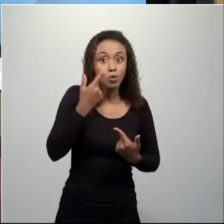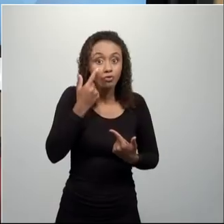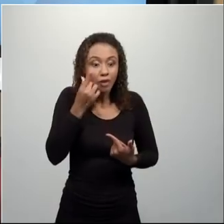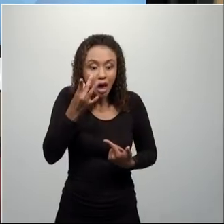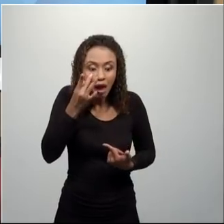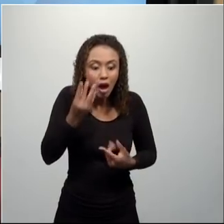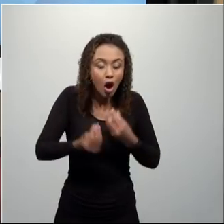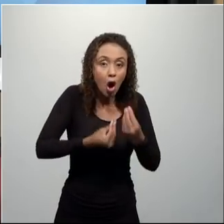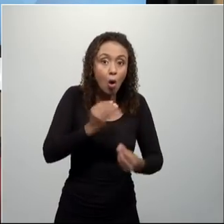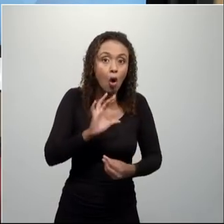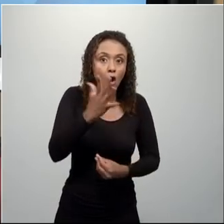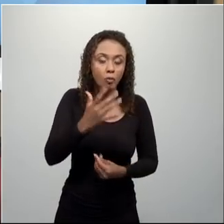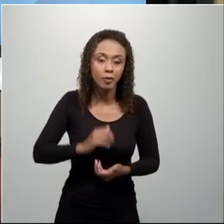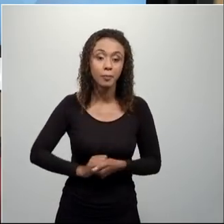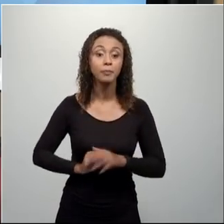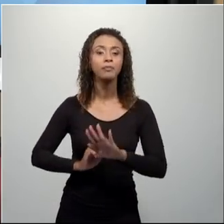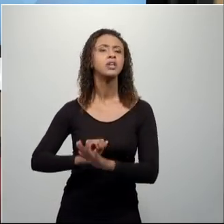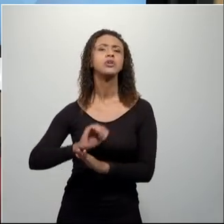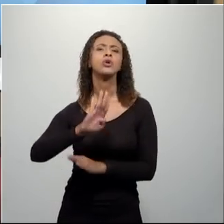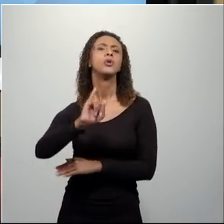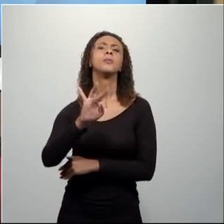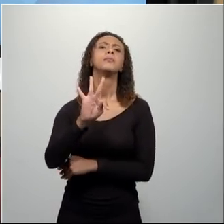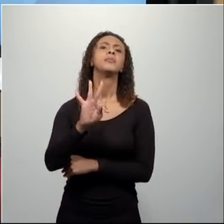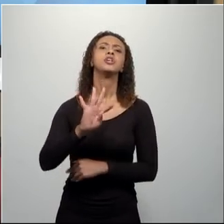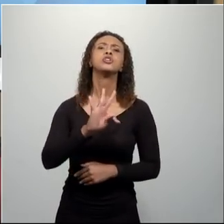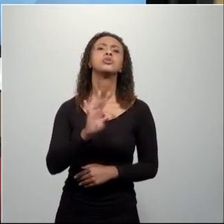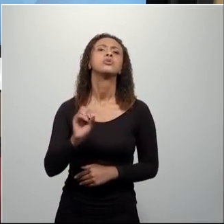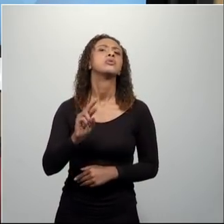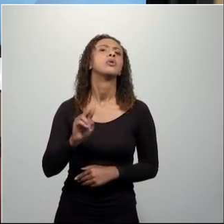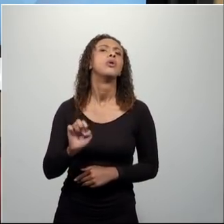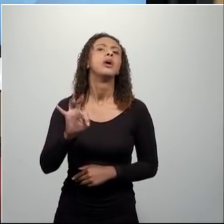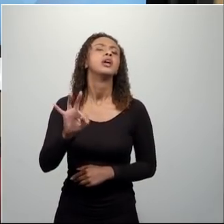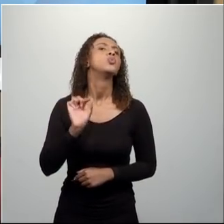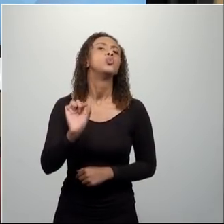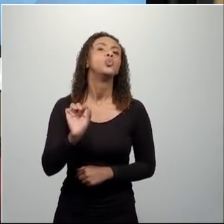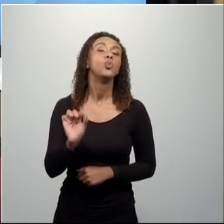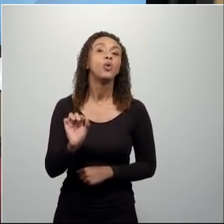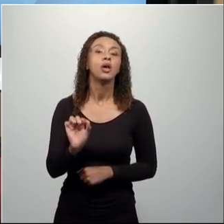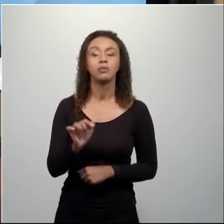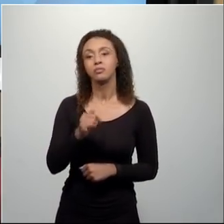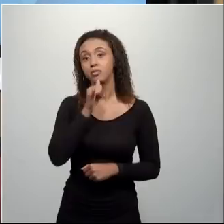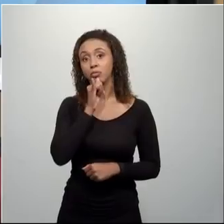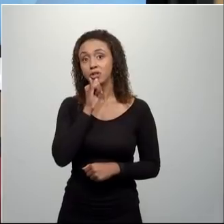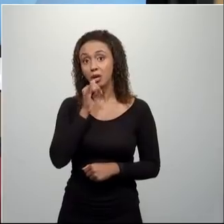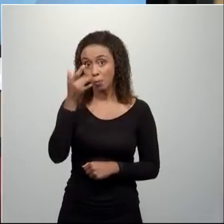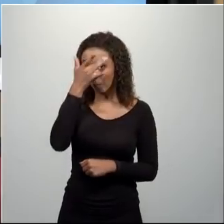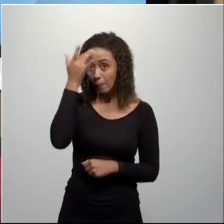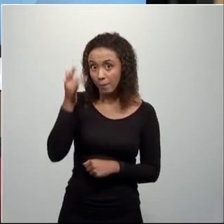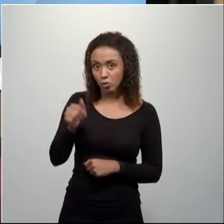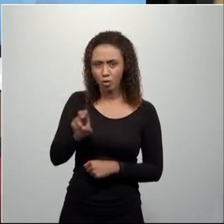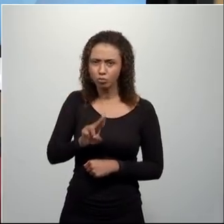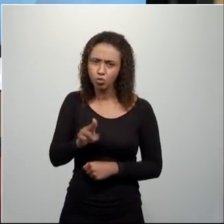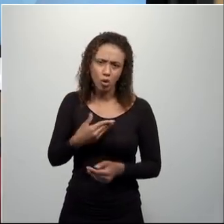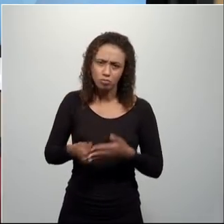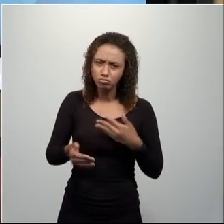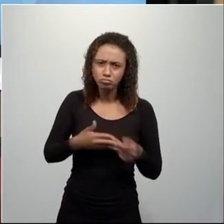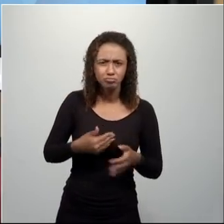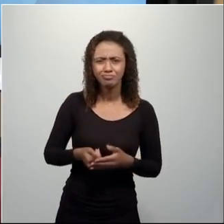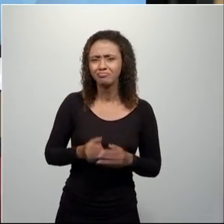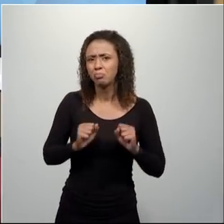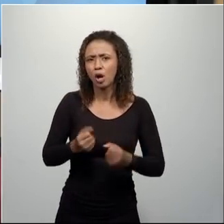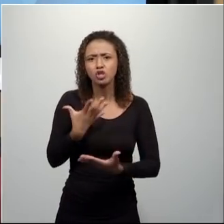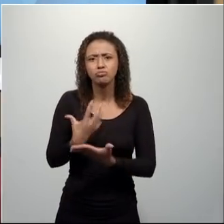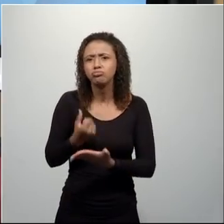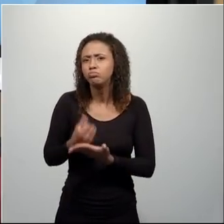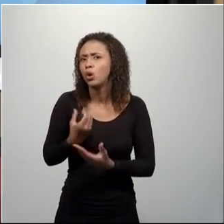idéia do bittorrent é permitir compartilhamento de arquivos entre usuários ativos quaisquer vídeo música aquele